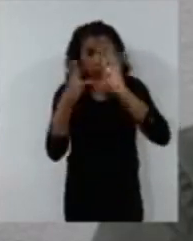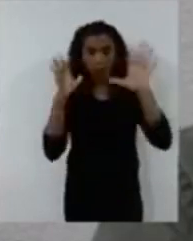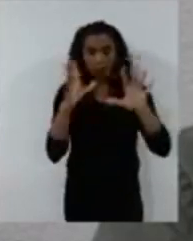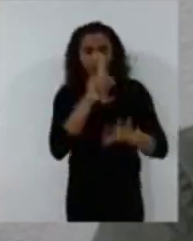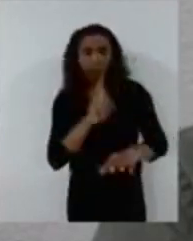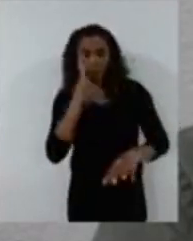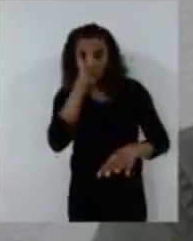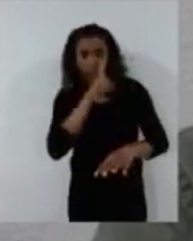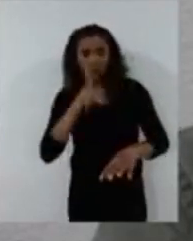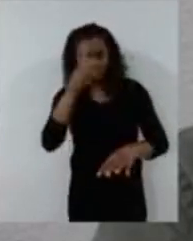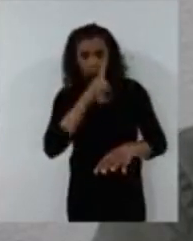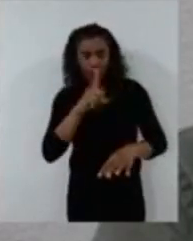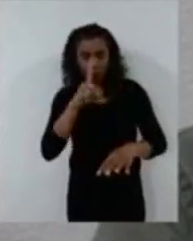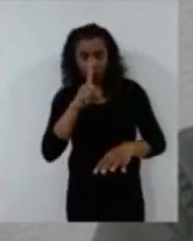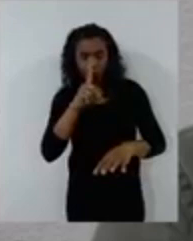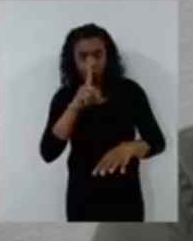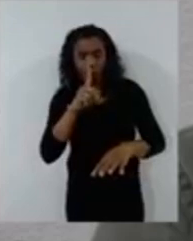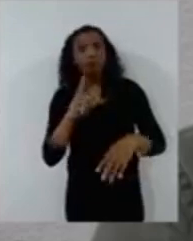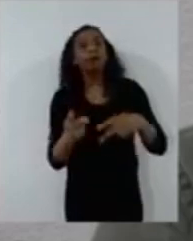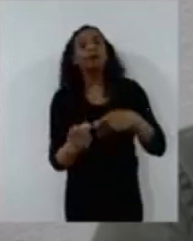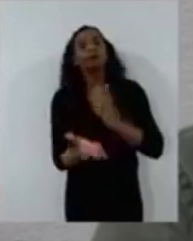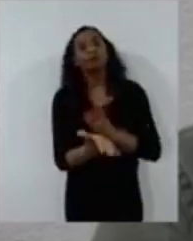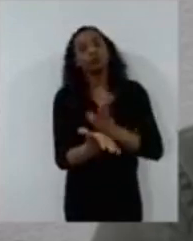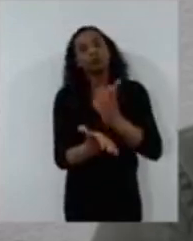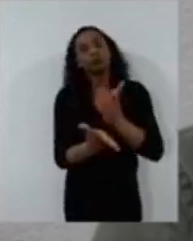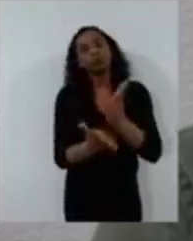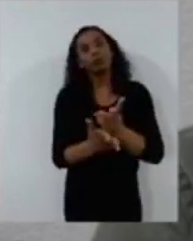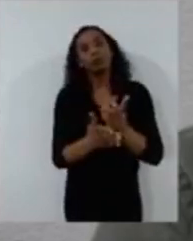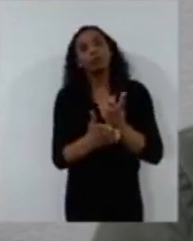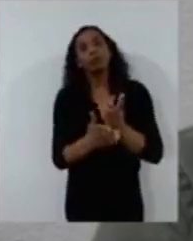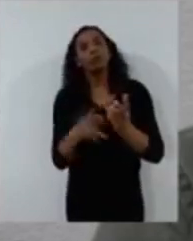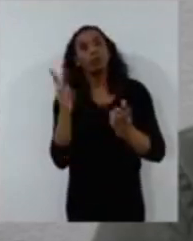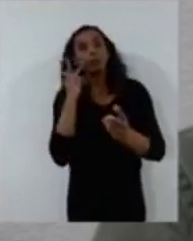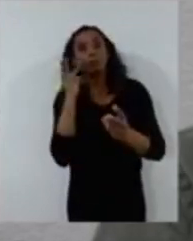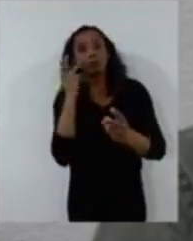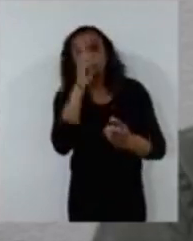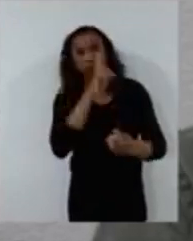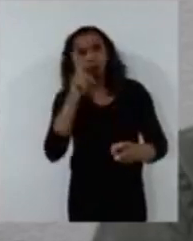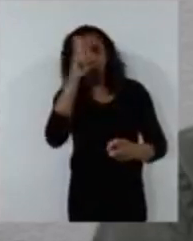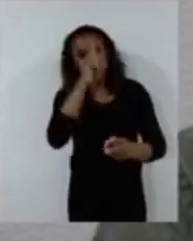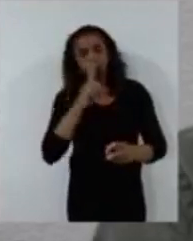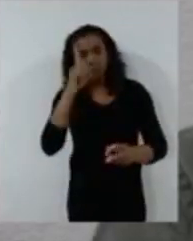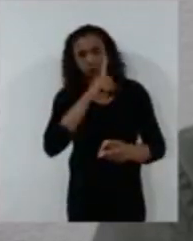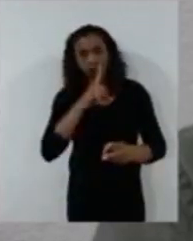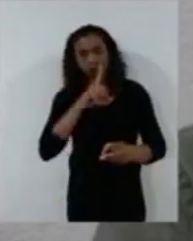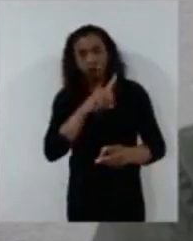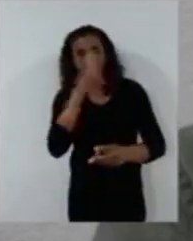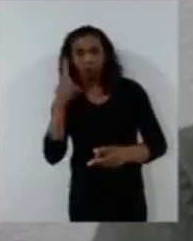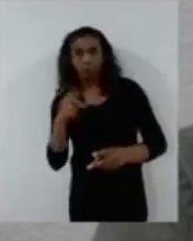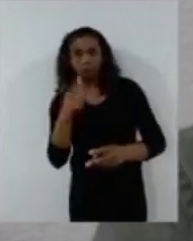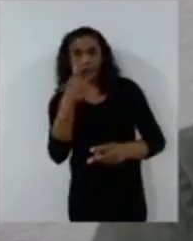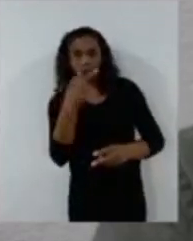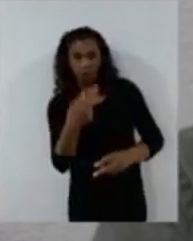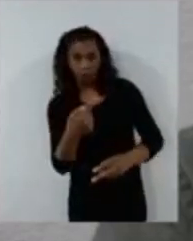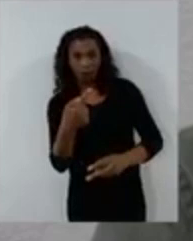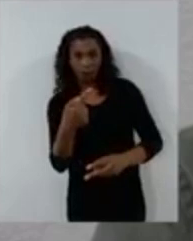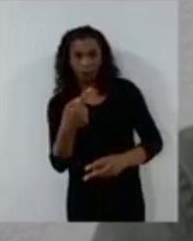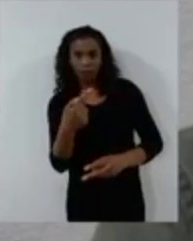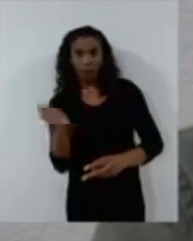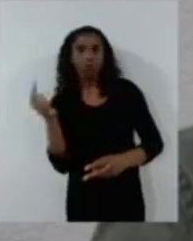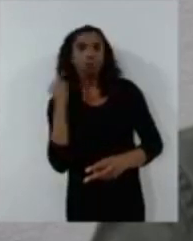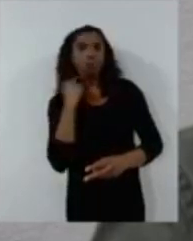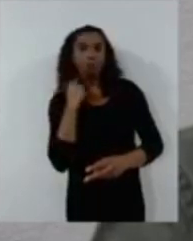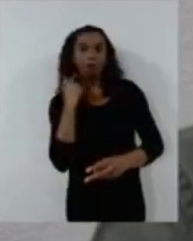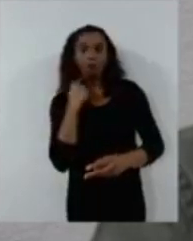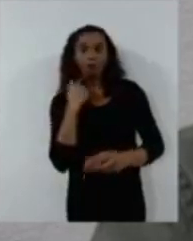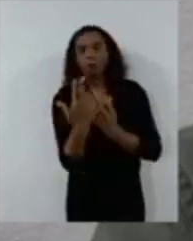também teremos a realização da feira no próximo domingo, dia 17, nos mesmos moldes do